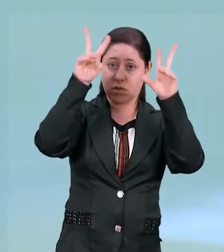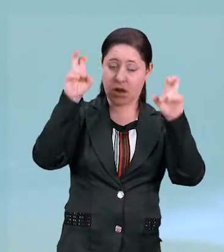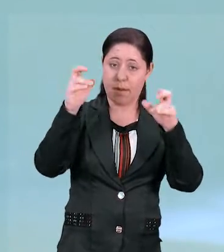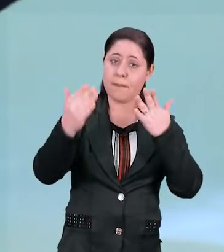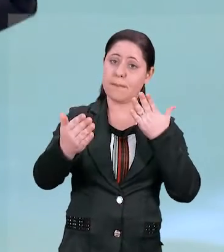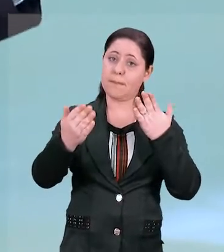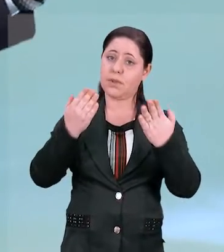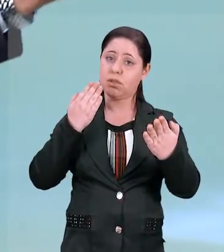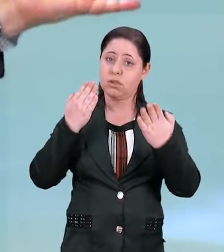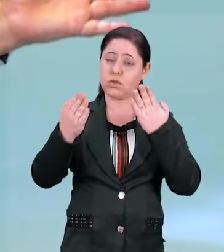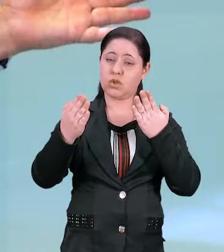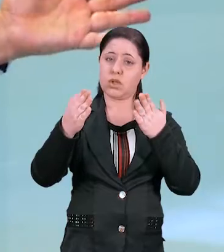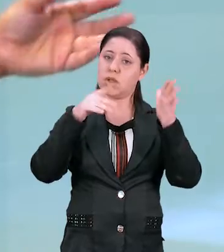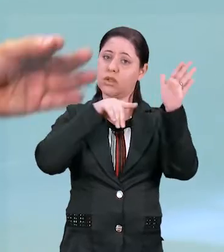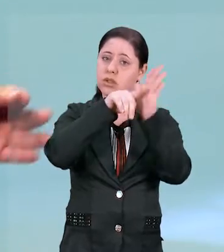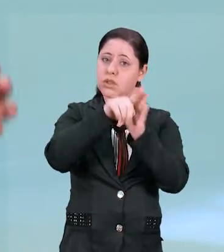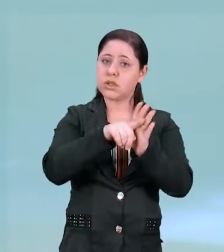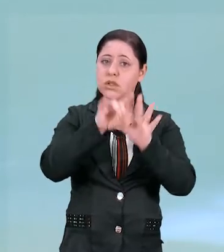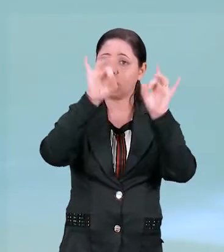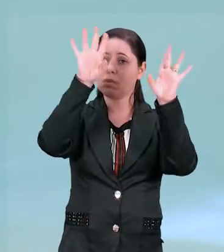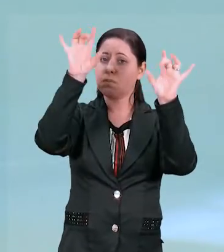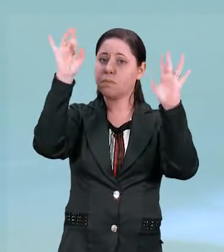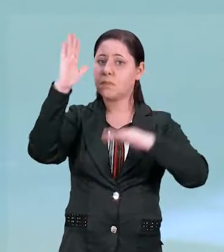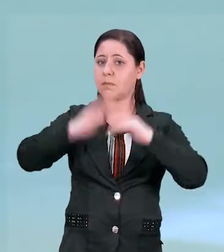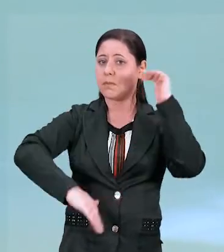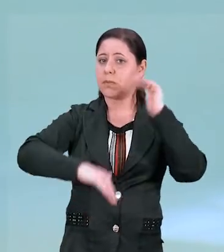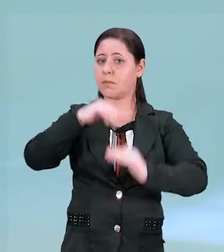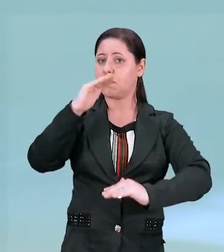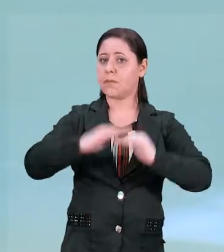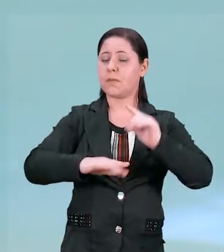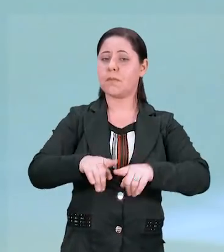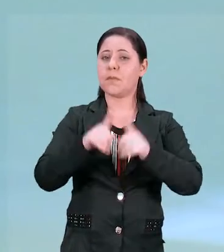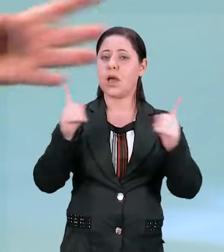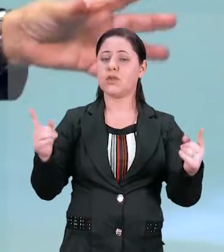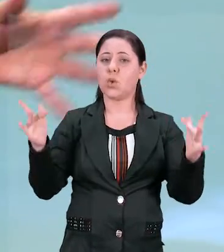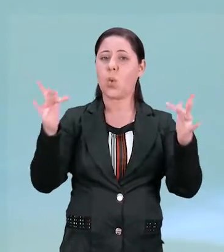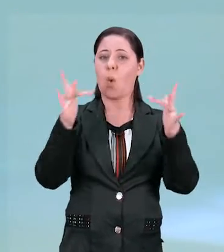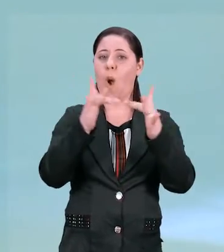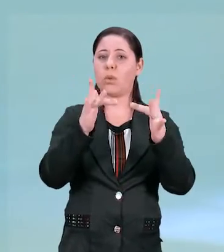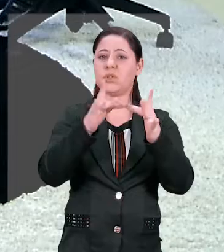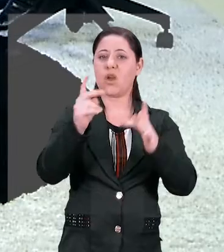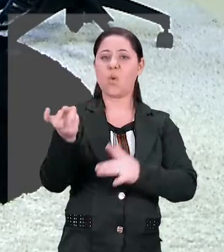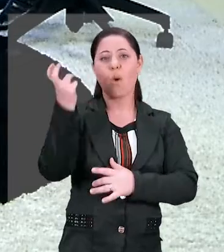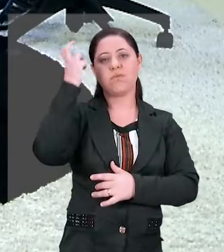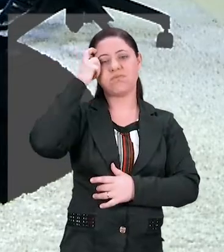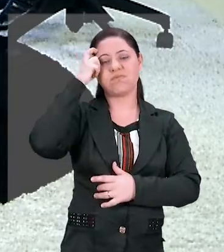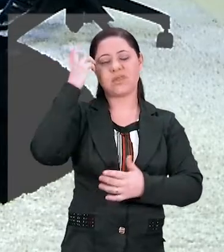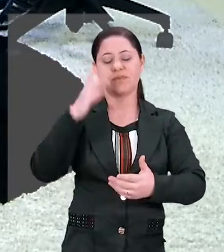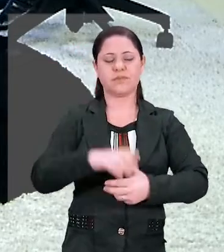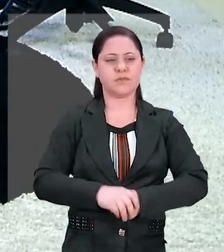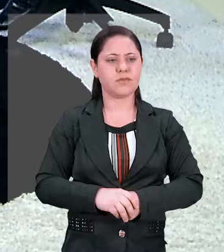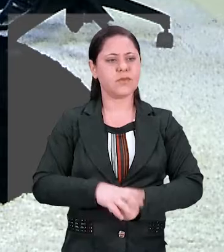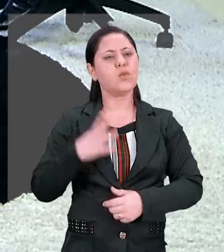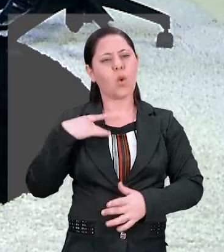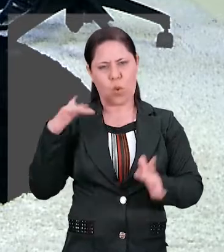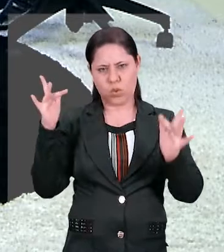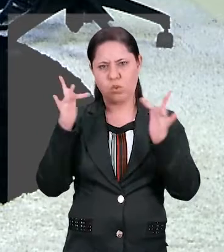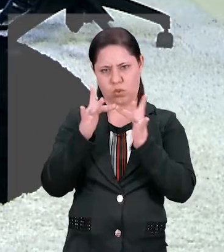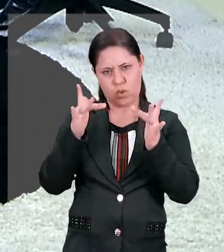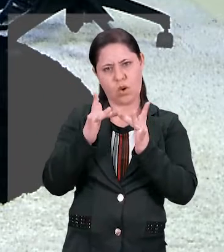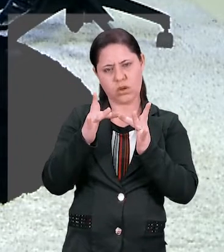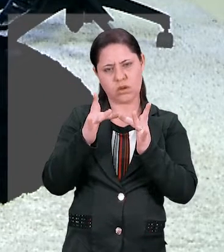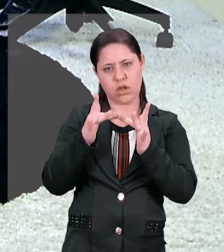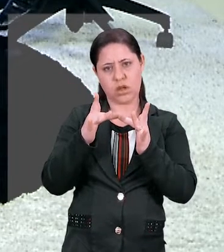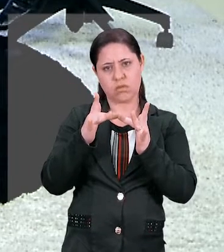psicólogos, para os especialistas, mas acho que está muito associado a uma questão cultural. O senhor concorda, secretário?